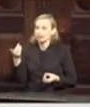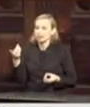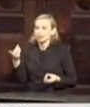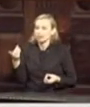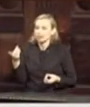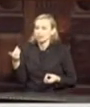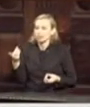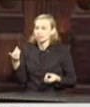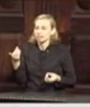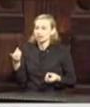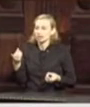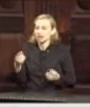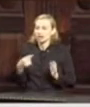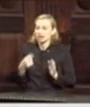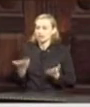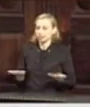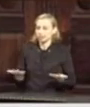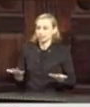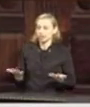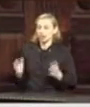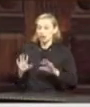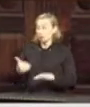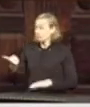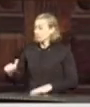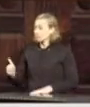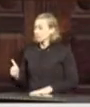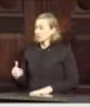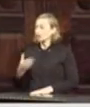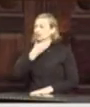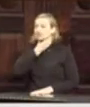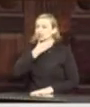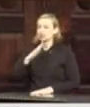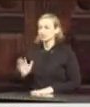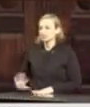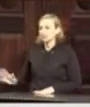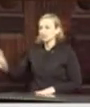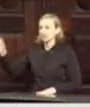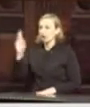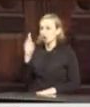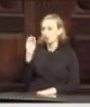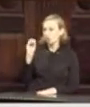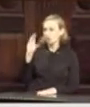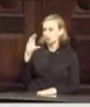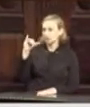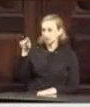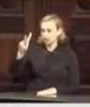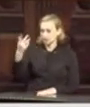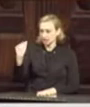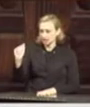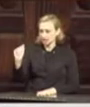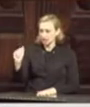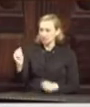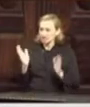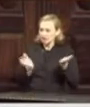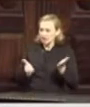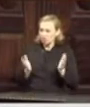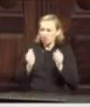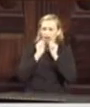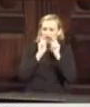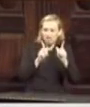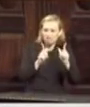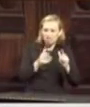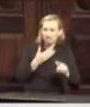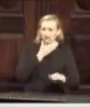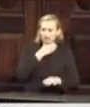Janeiro. Primeiro, quando da crise da Rocinha, e agora, quando da crise da Assembleia Legislativa.